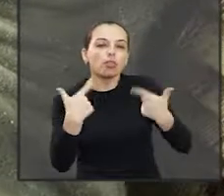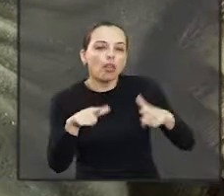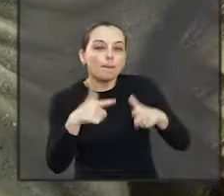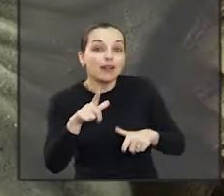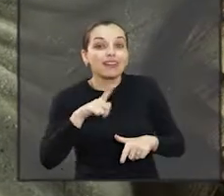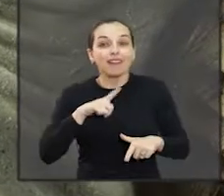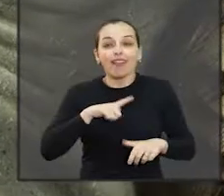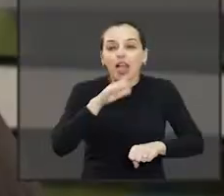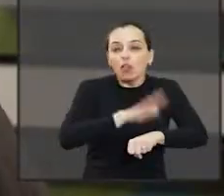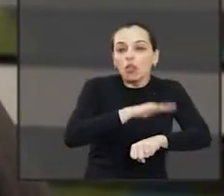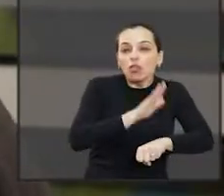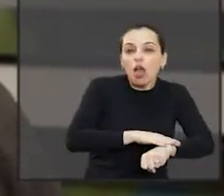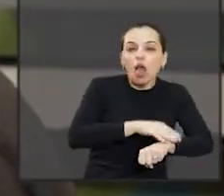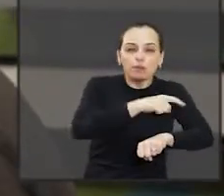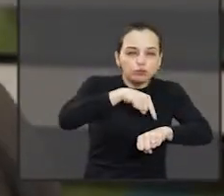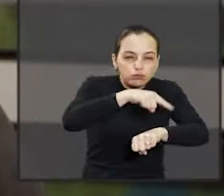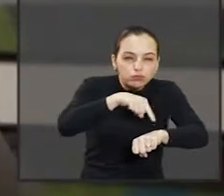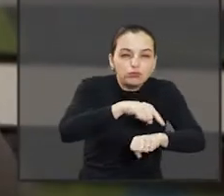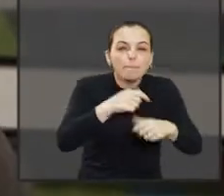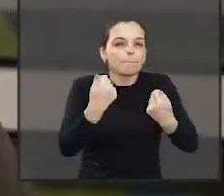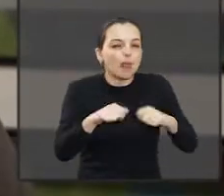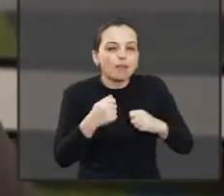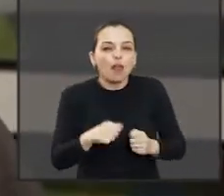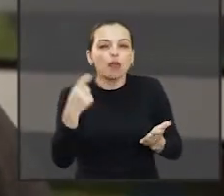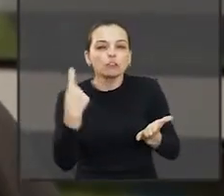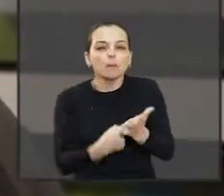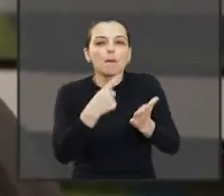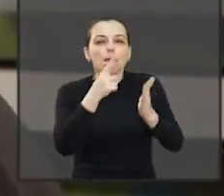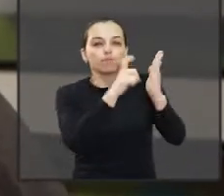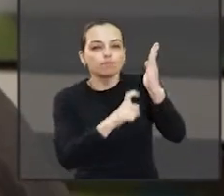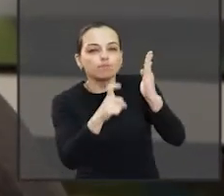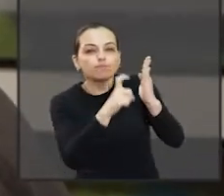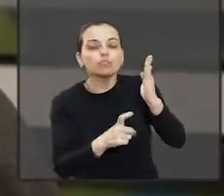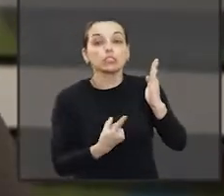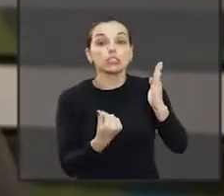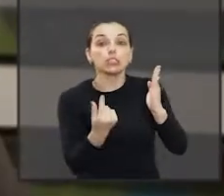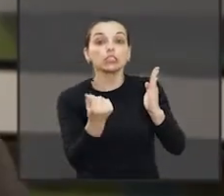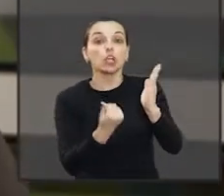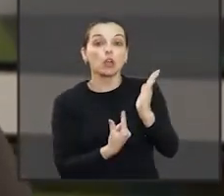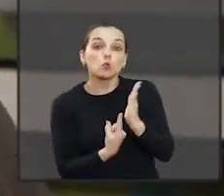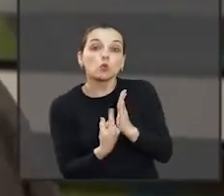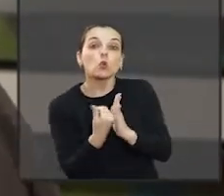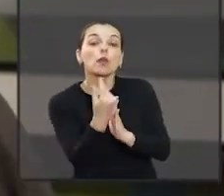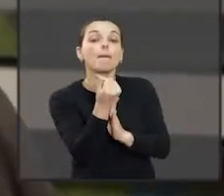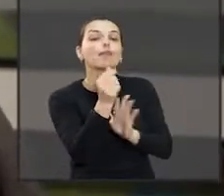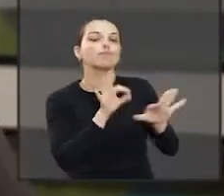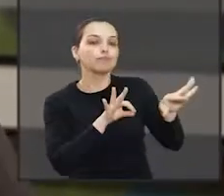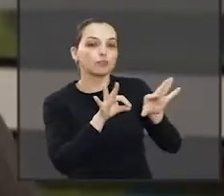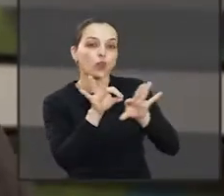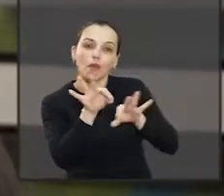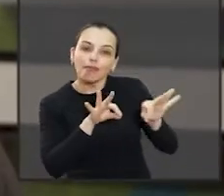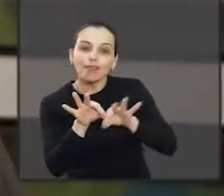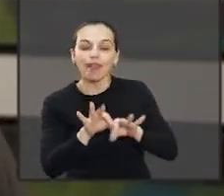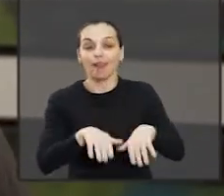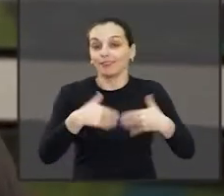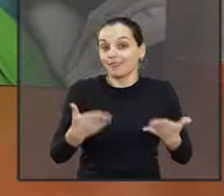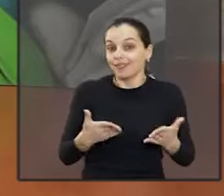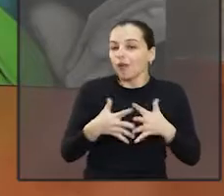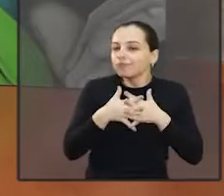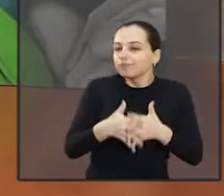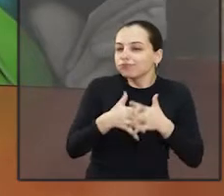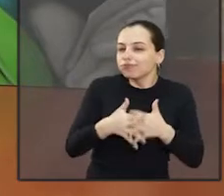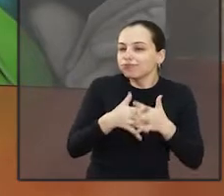mercadologicamente, horário, ter a disciplina de chegar, de fazer tal coisa, de mandar um orçamento no tempo certo, de fazer um projeto no tempo certo. Então isso é um negócio que já é